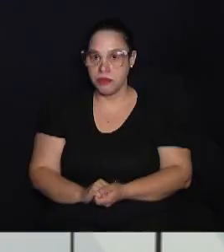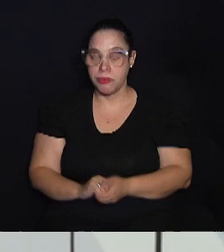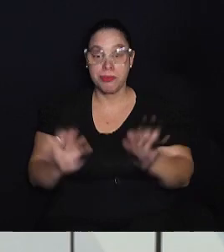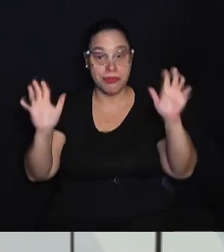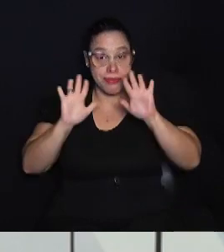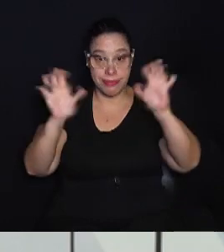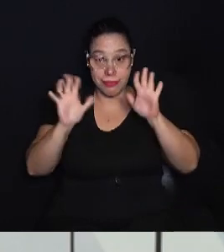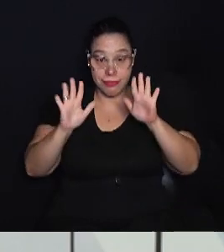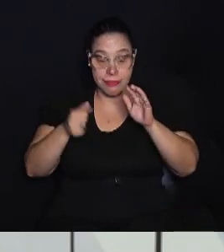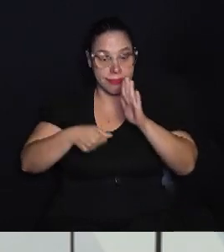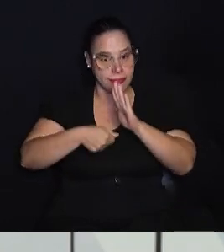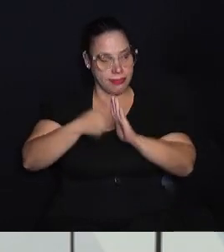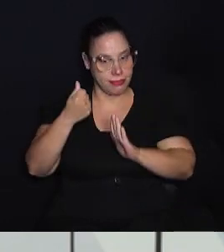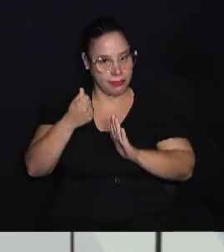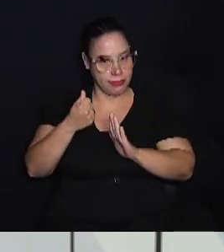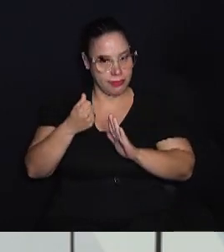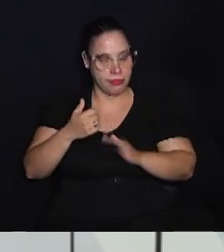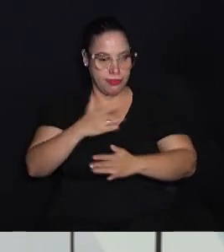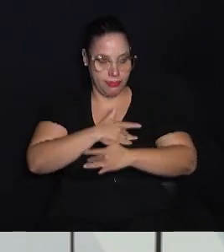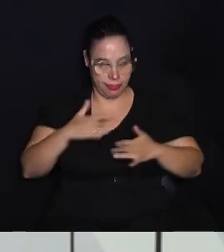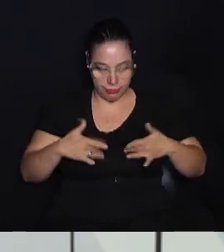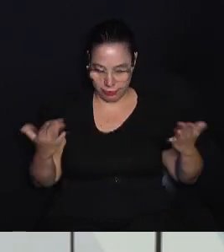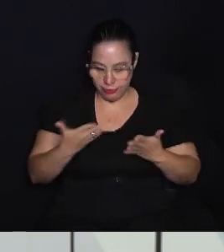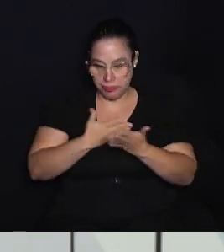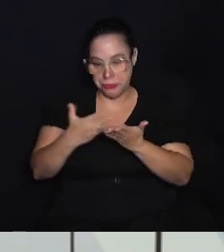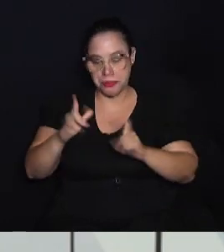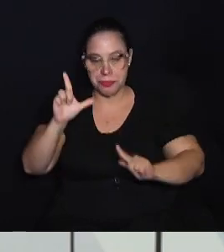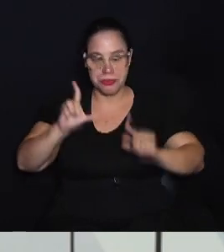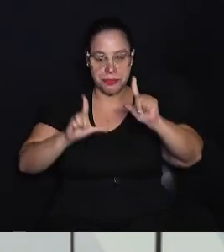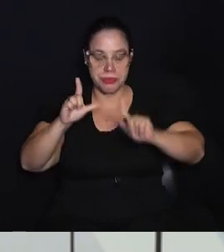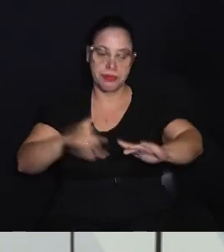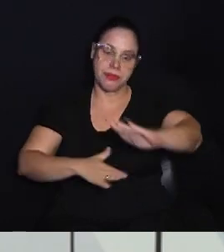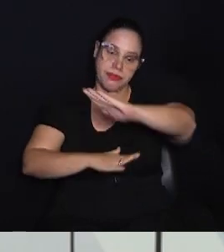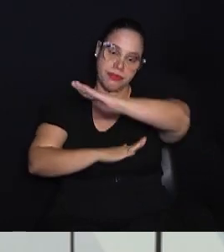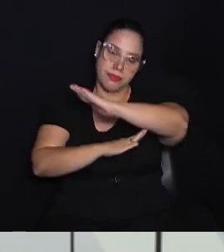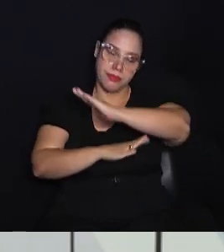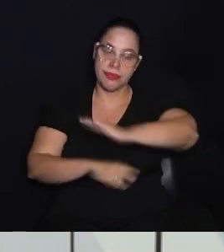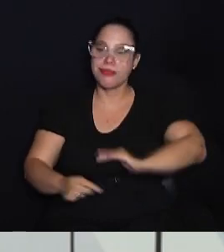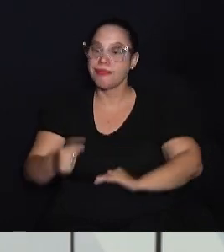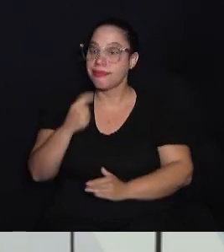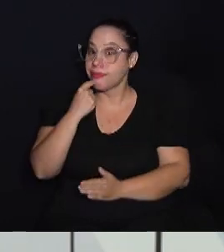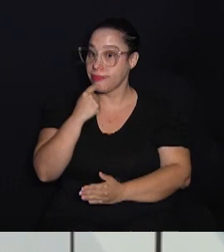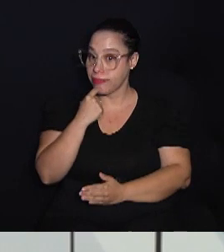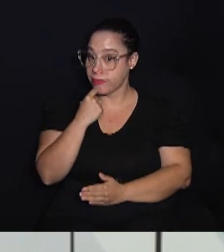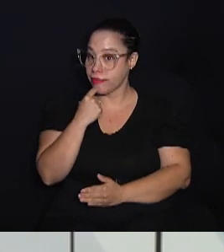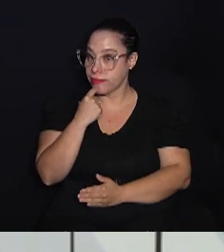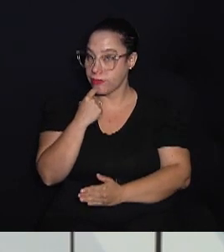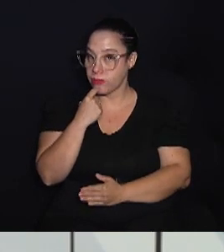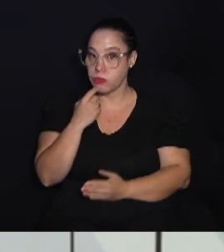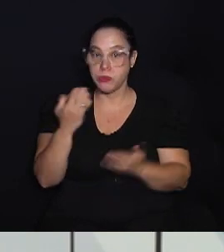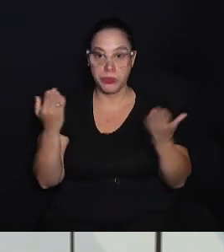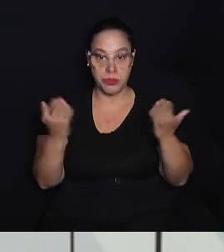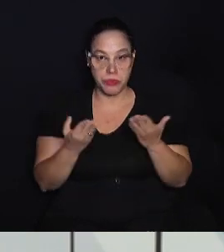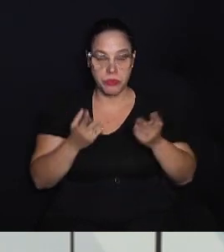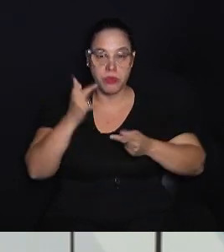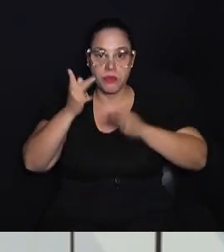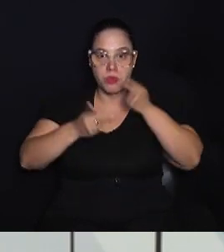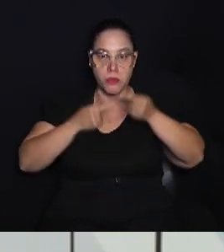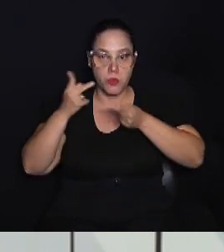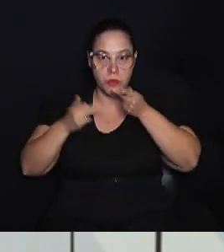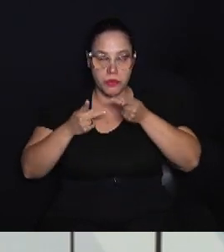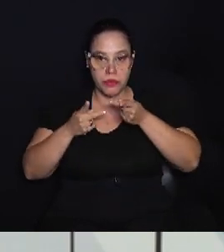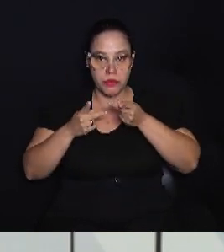Olá, pessoal! Mais um Saúde Agora, começando aqui na programação da TV Câmara Campinas. E hoje nós vamos falar sobre